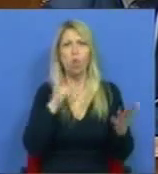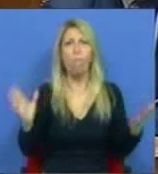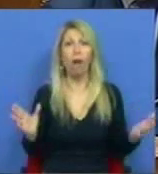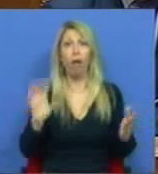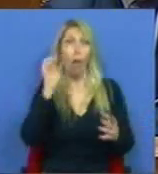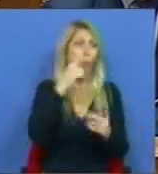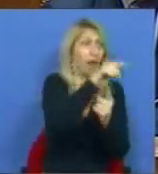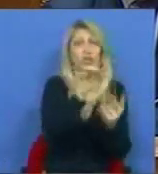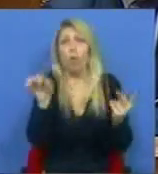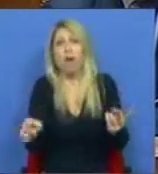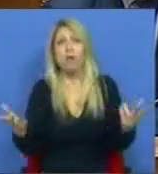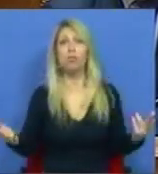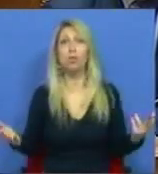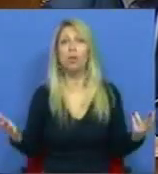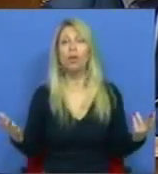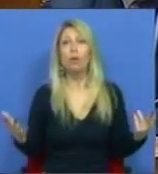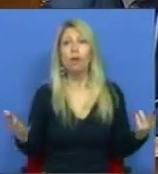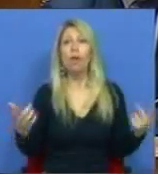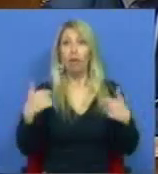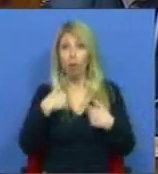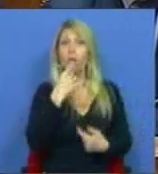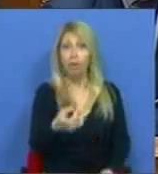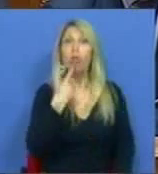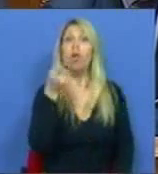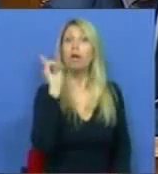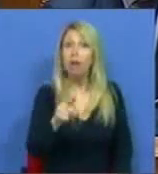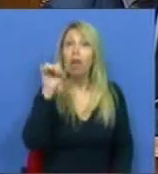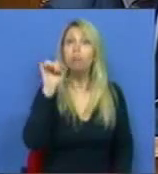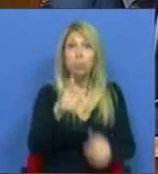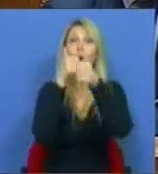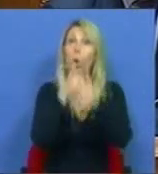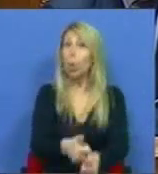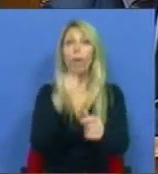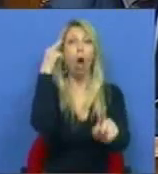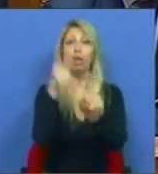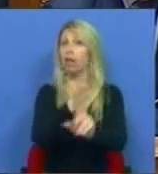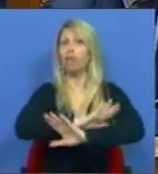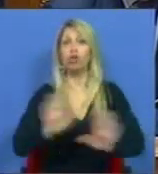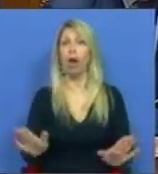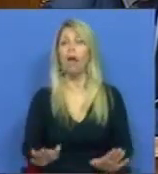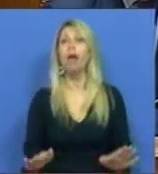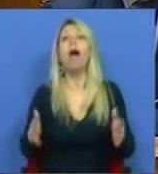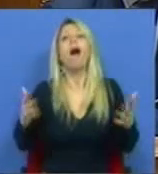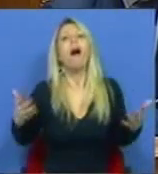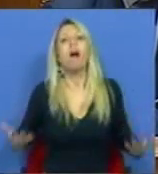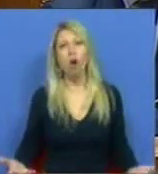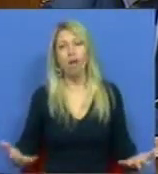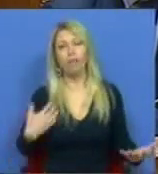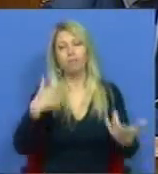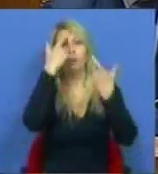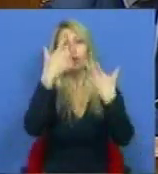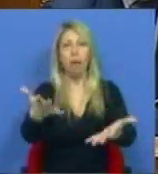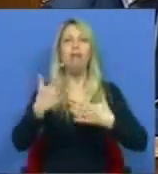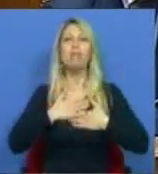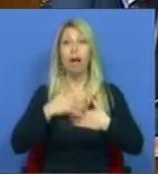uma coisa ou é outra. Eu reafirmo que foram cumpridos os objetivos. Agora, o que me